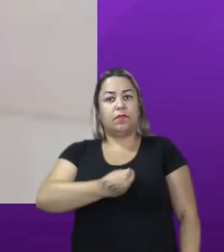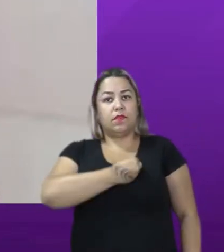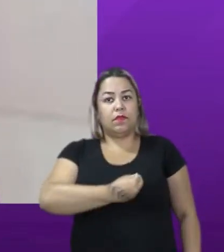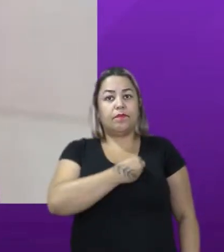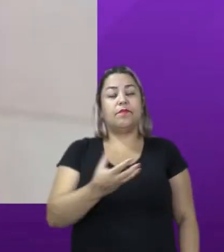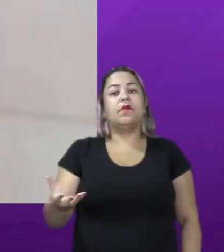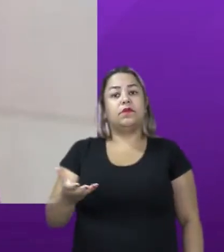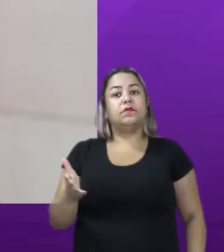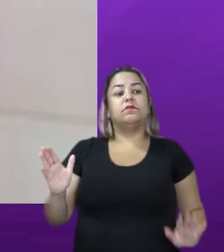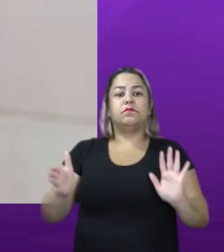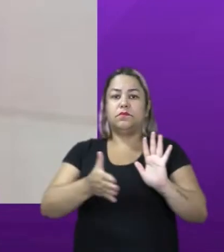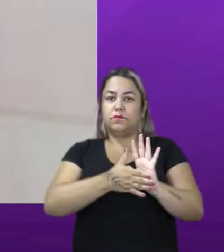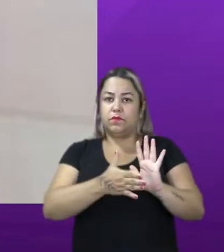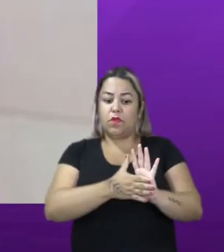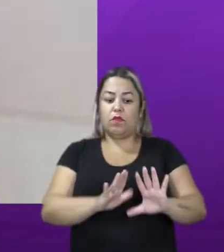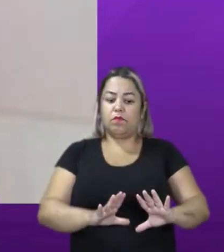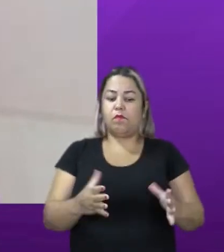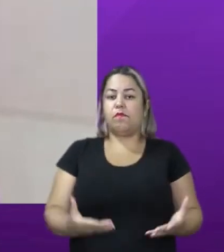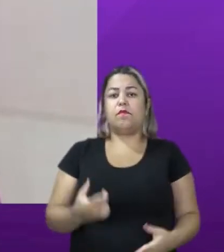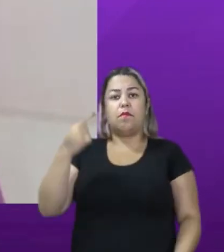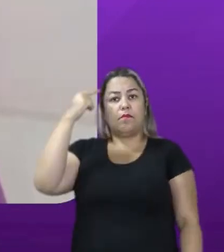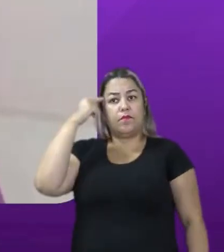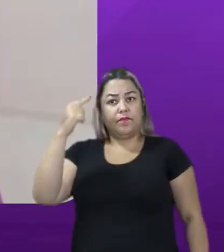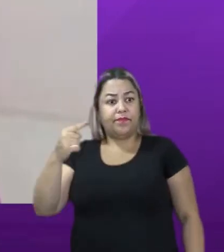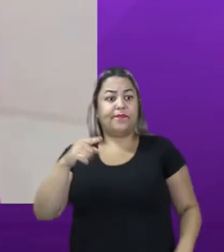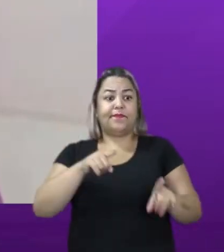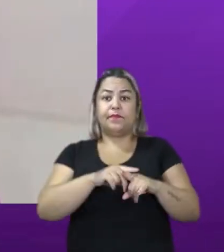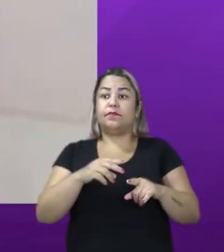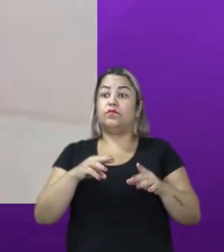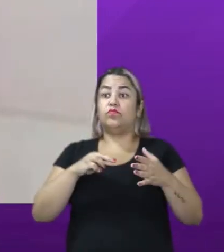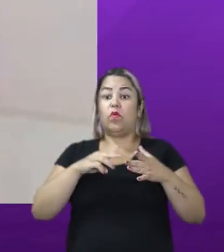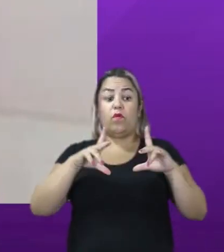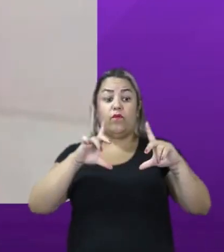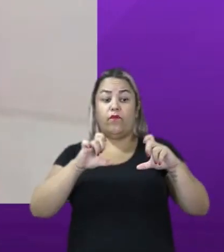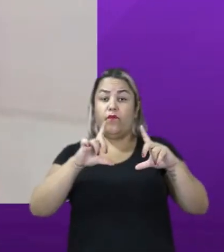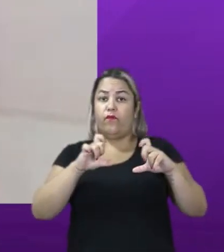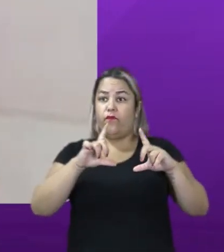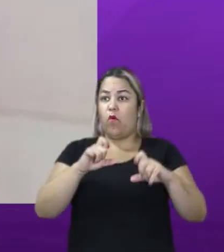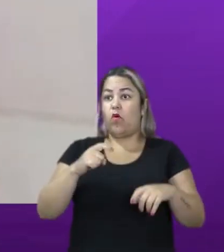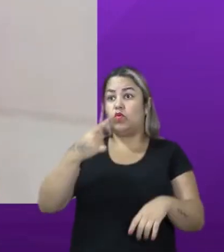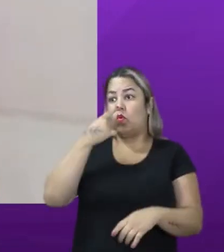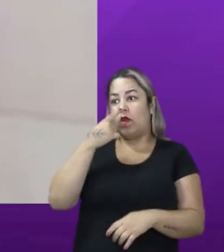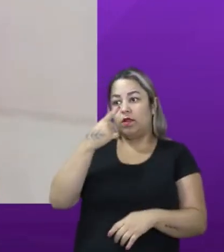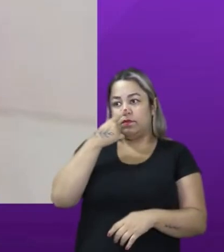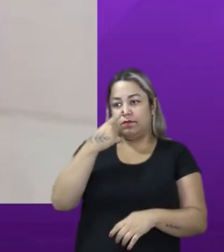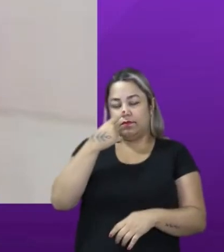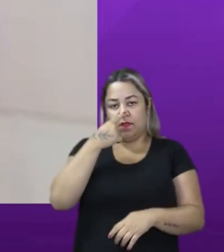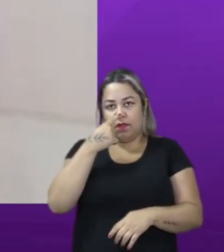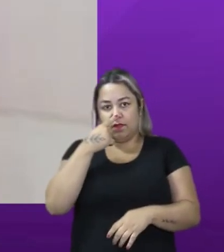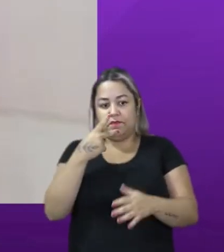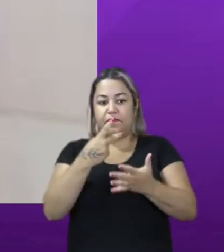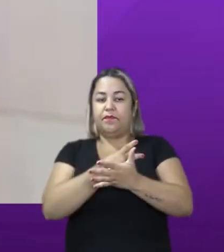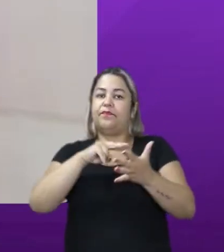querendo propor ao mundo. Imagine um vazamento de fotos íntimas, como isso não interfere de forma